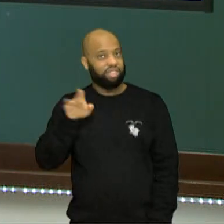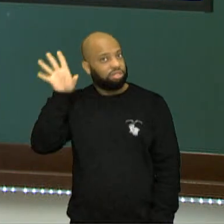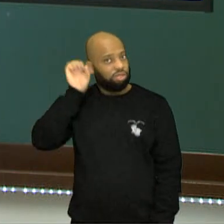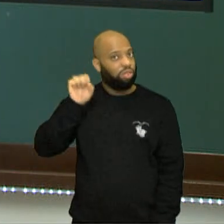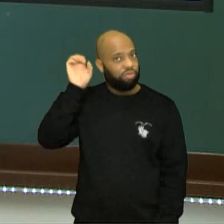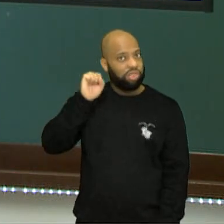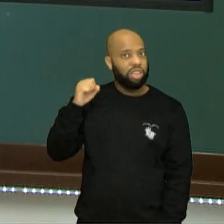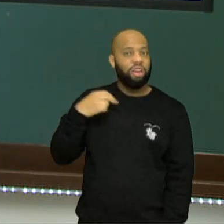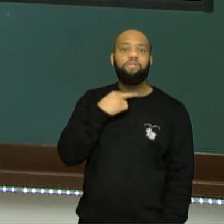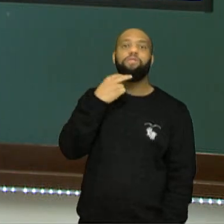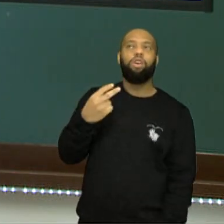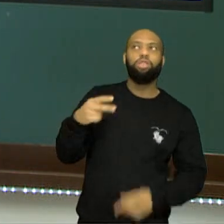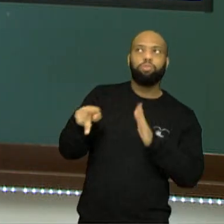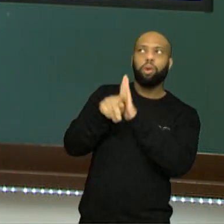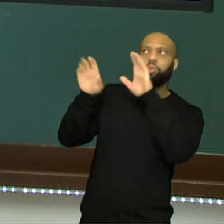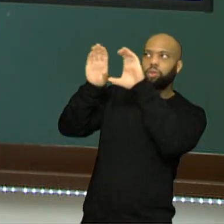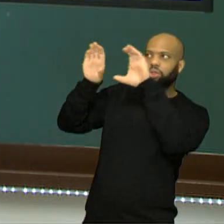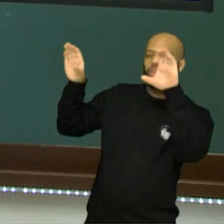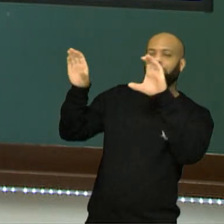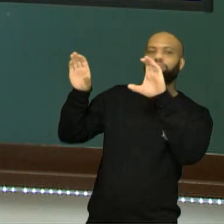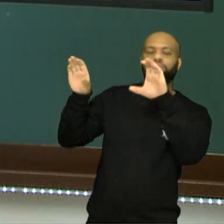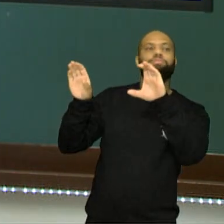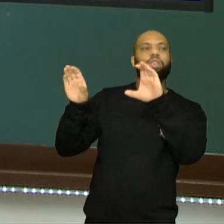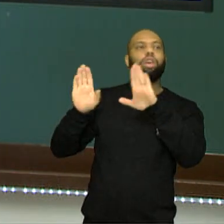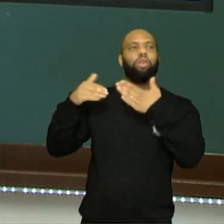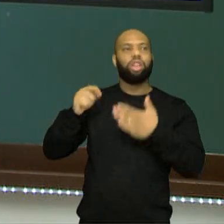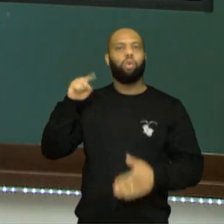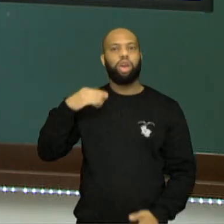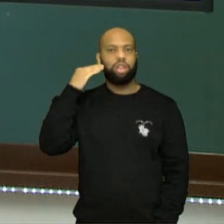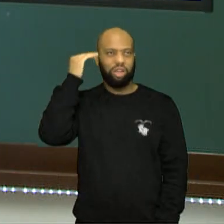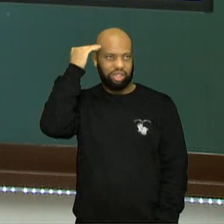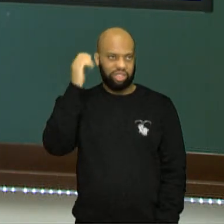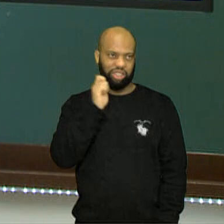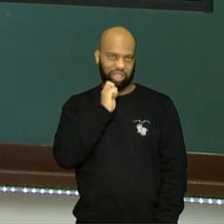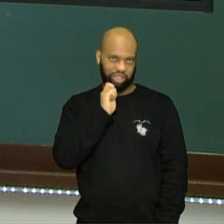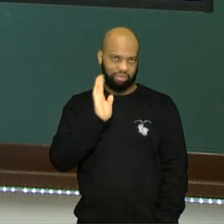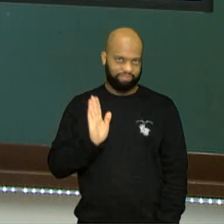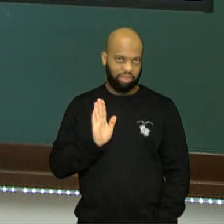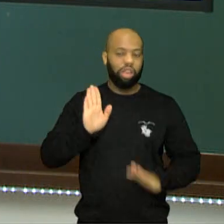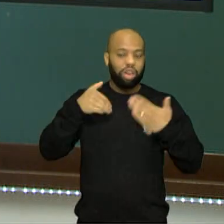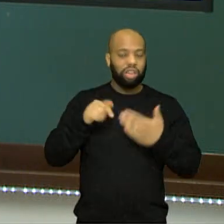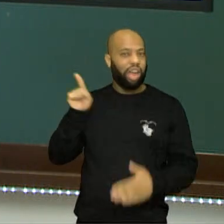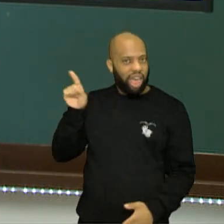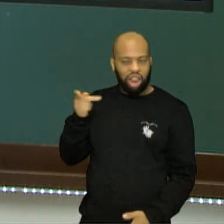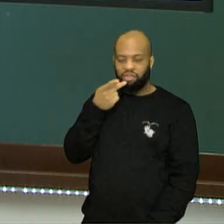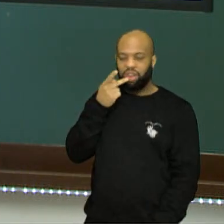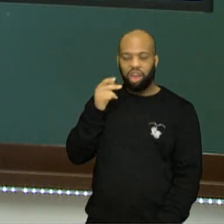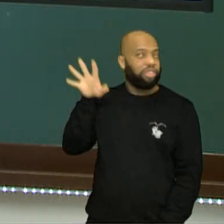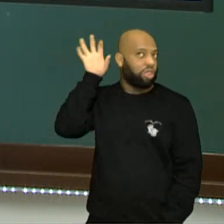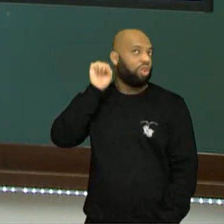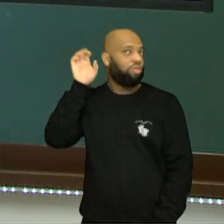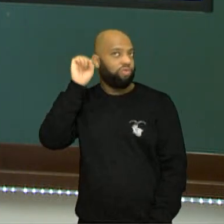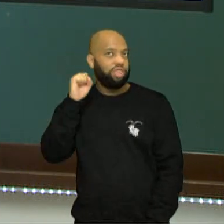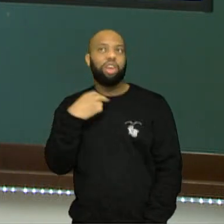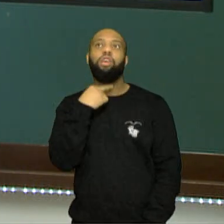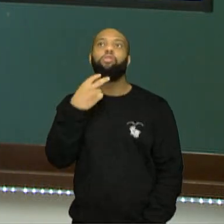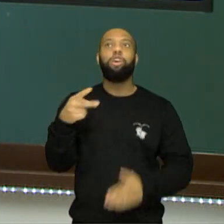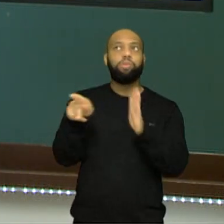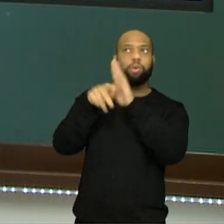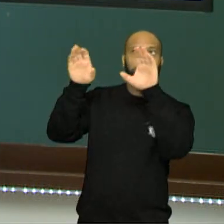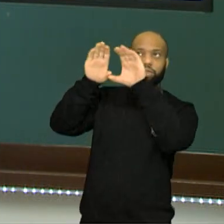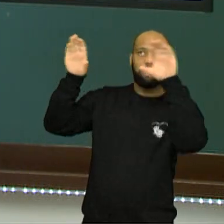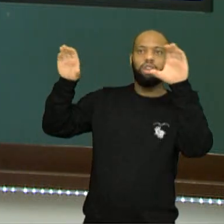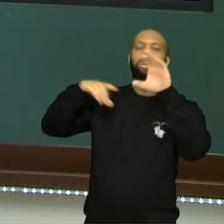muito jovem nesta época, quando ela ouvia vozes, ela era uma adolescente ainda, e ela ouvia vozes do céu. Ela, na verdade, teve encontro